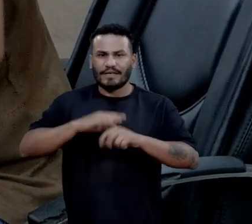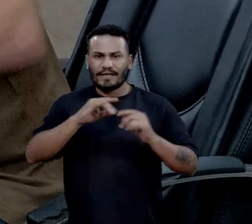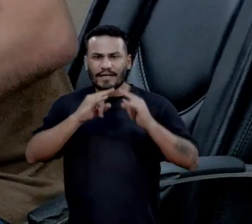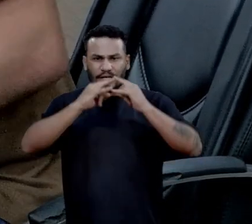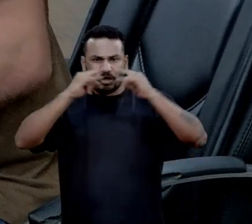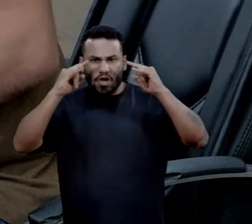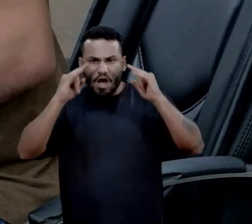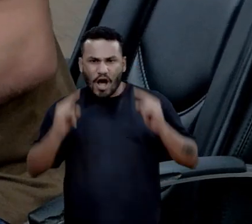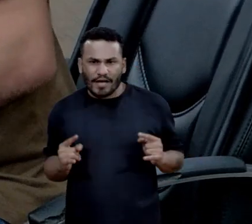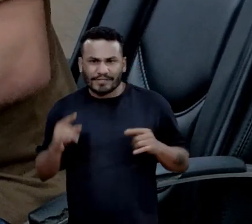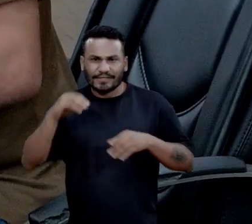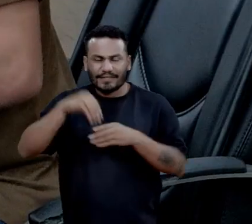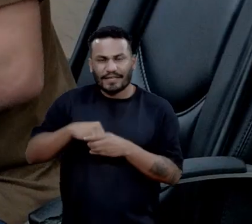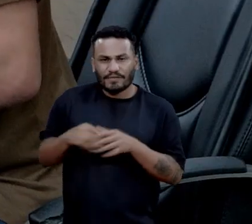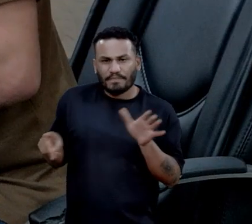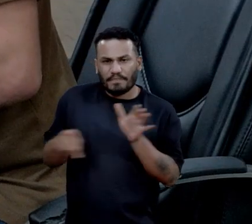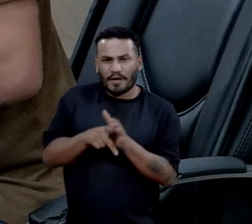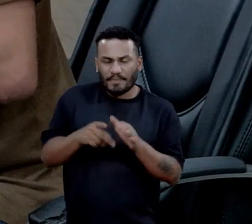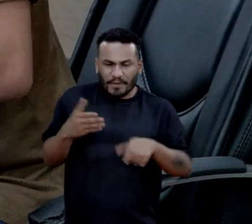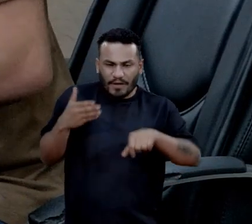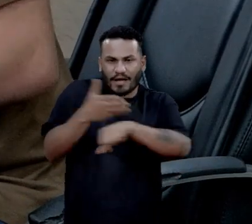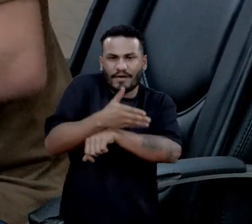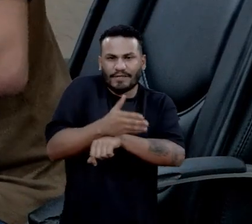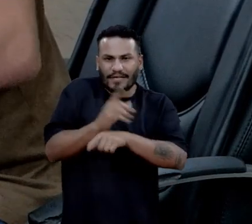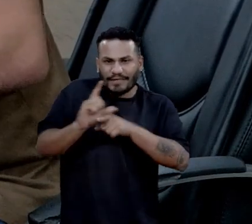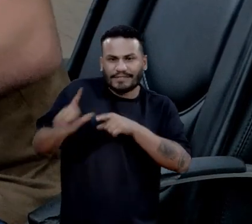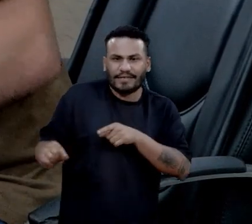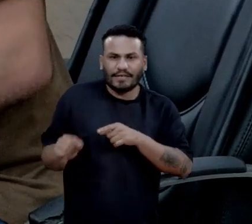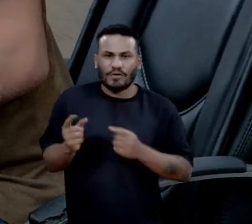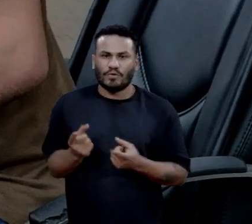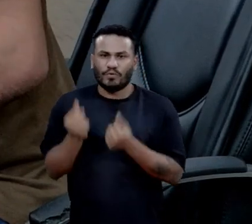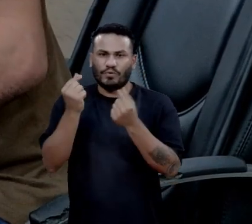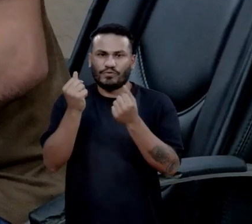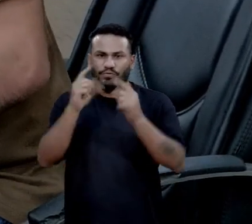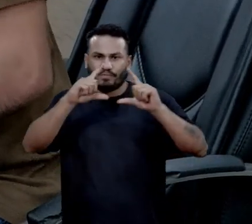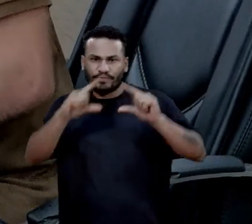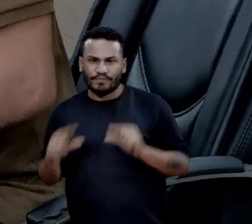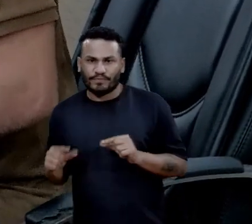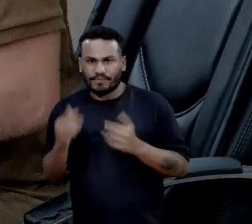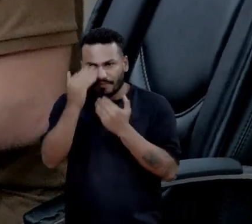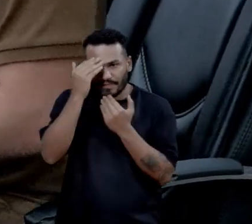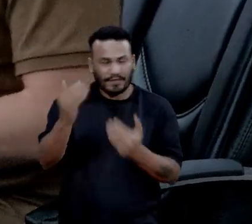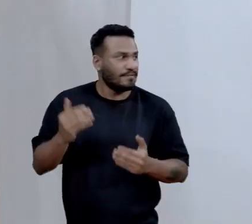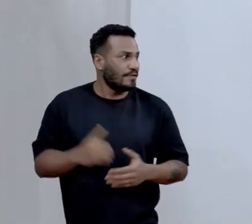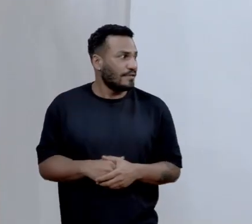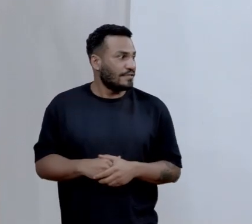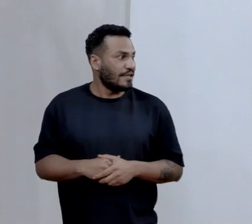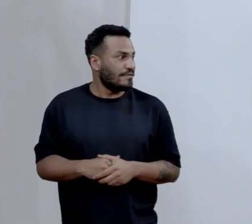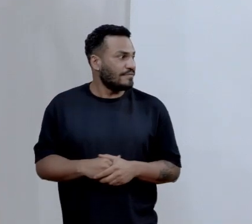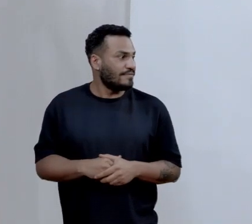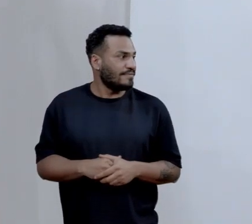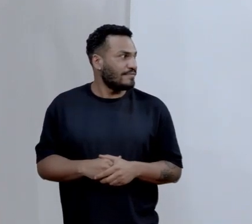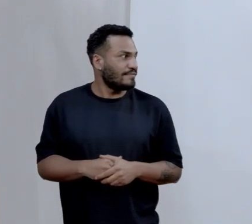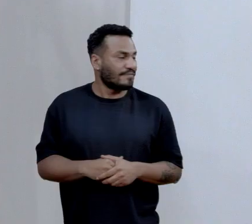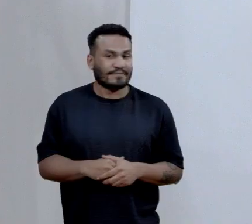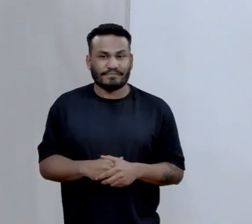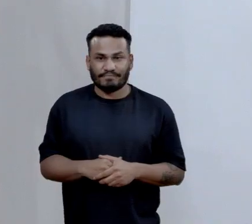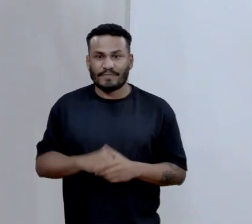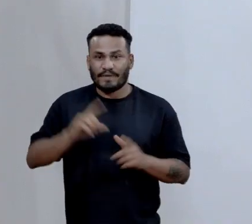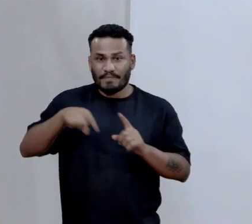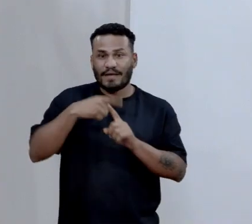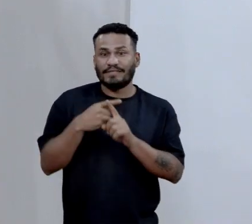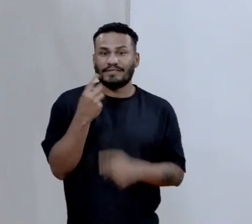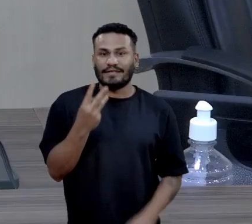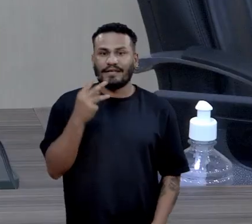quiosques dentro dessas próprias estações de pré-embarque, assim os custos serão reduzidos. Obrigado. Obrigado. Por gentileza, mais